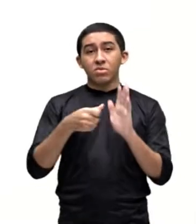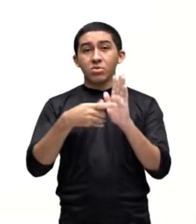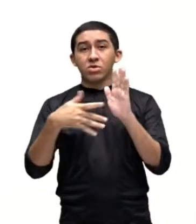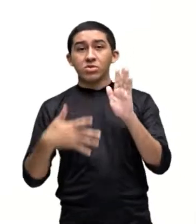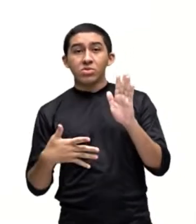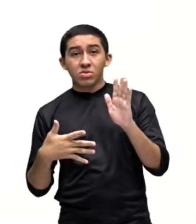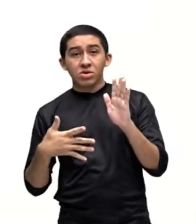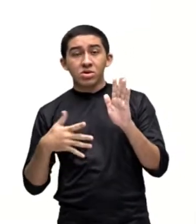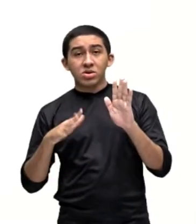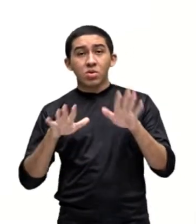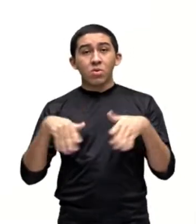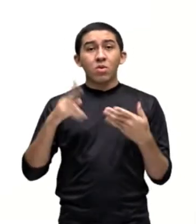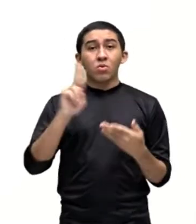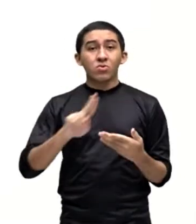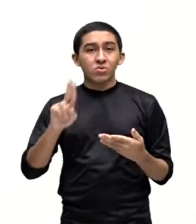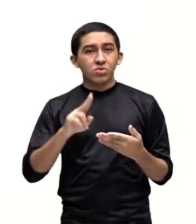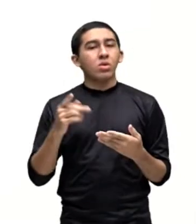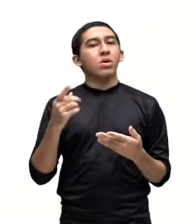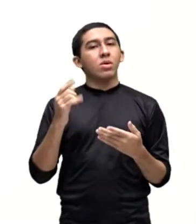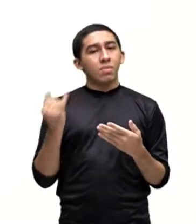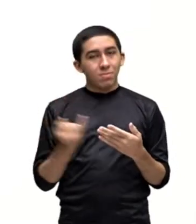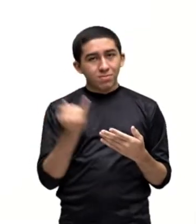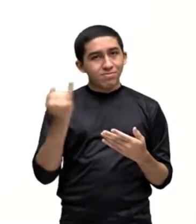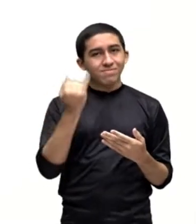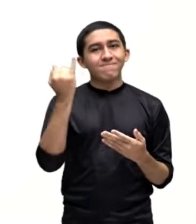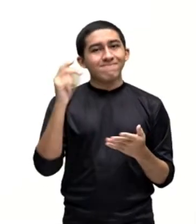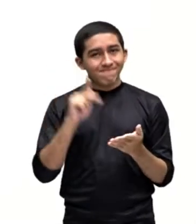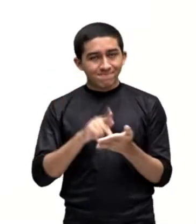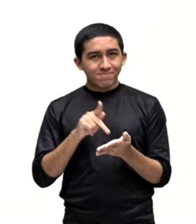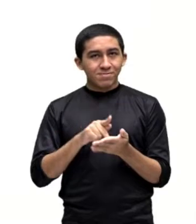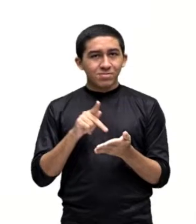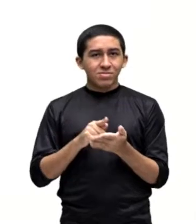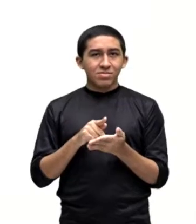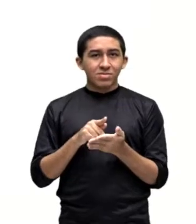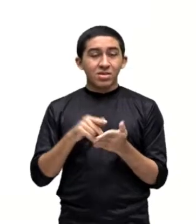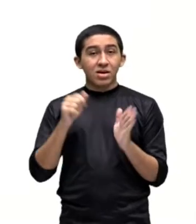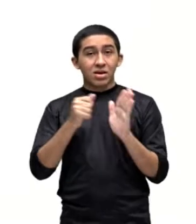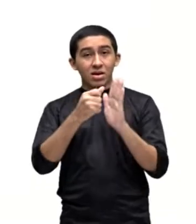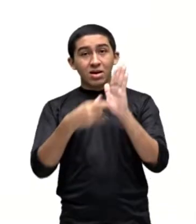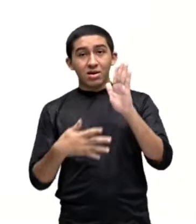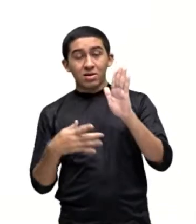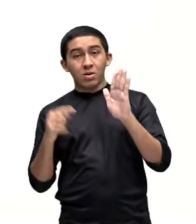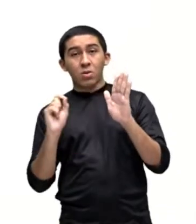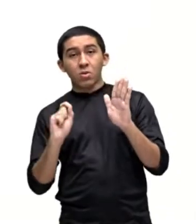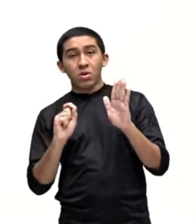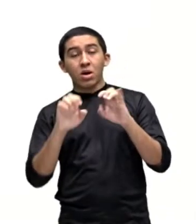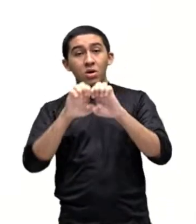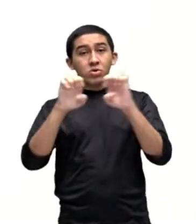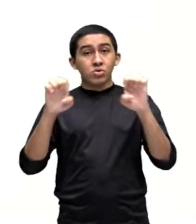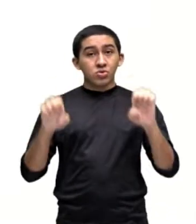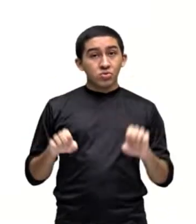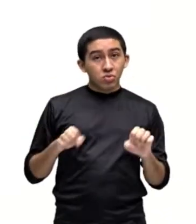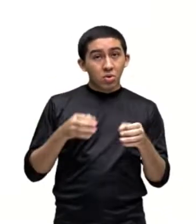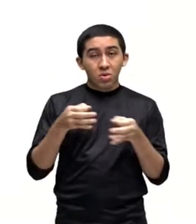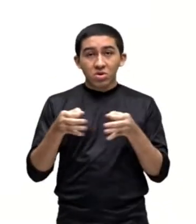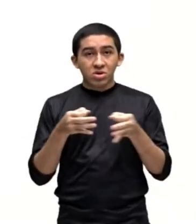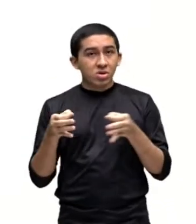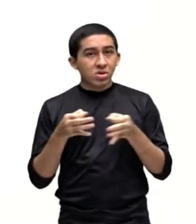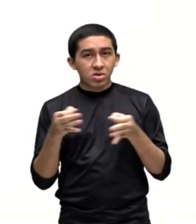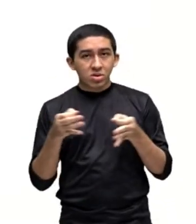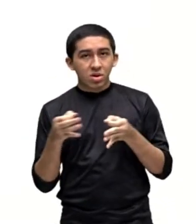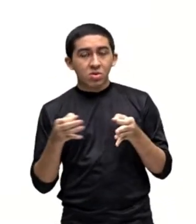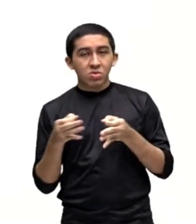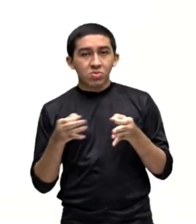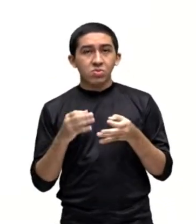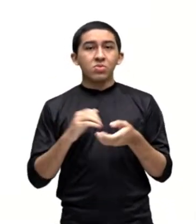é extremamente importante. Então, professora, a senhora disse que a figura de linguagem é construída de maneira especial. Ora, há figuras